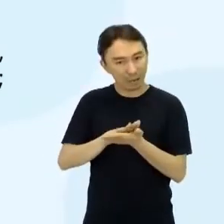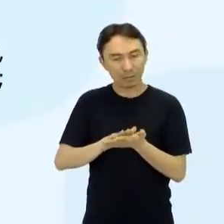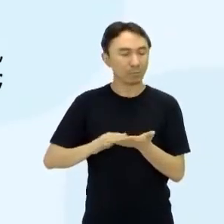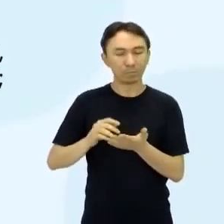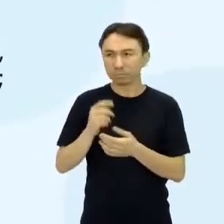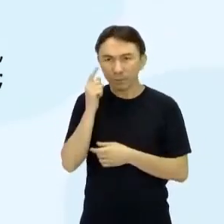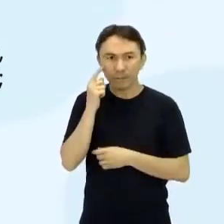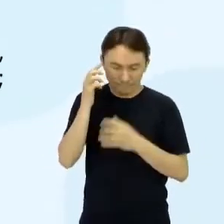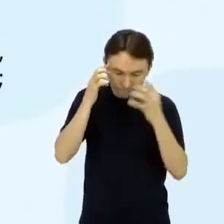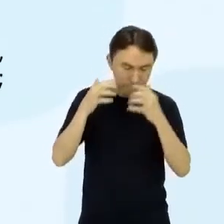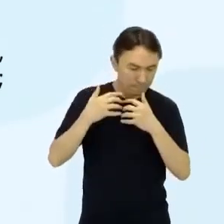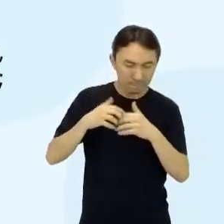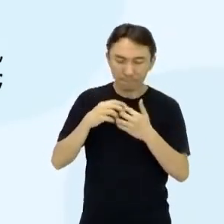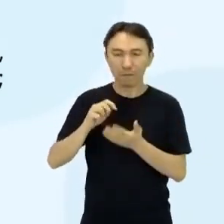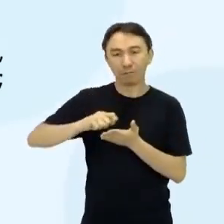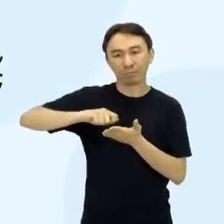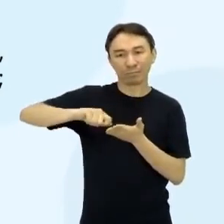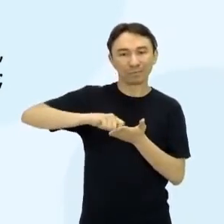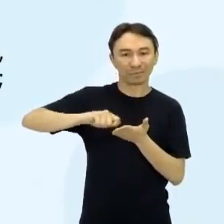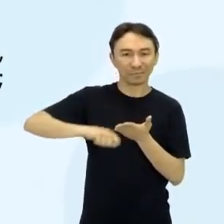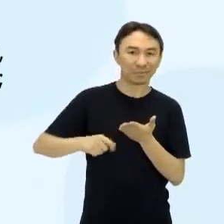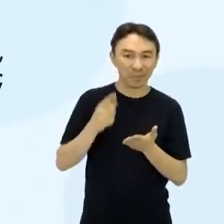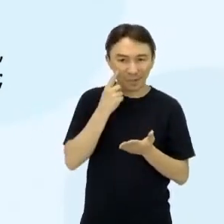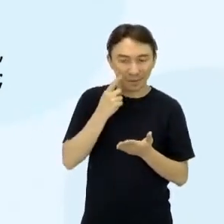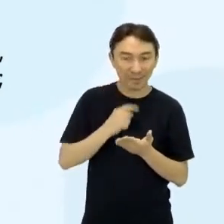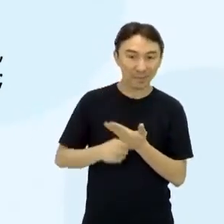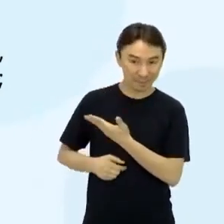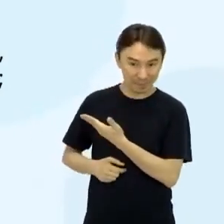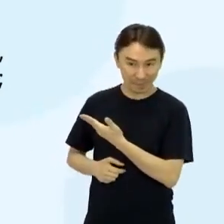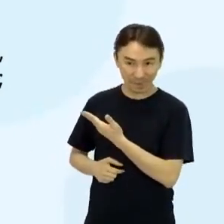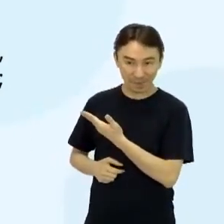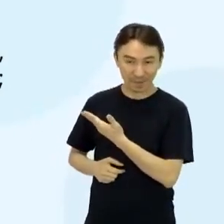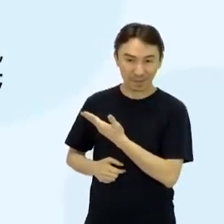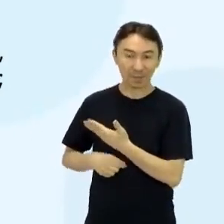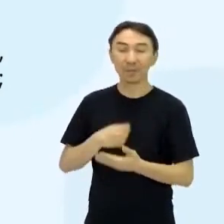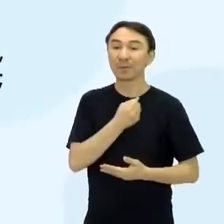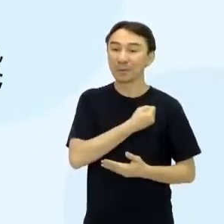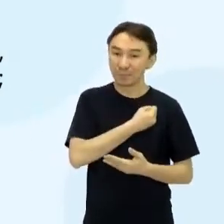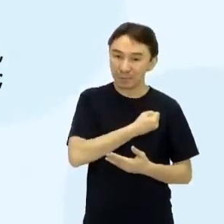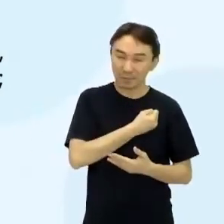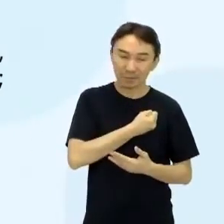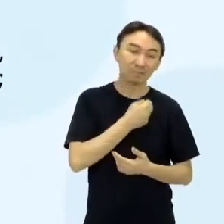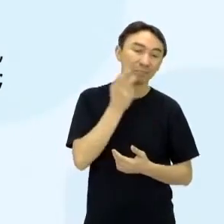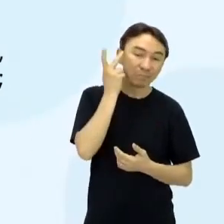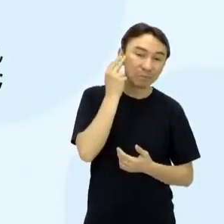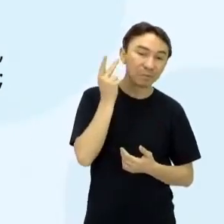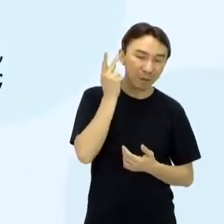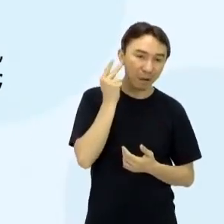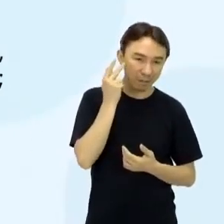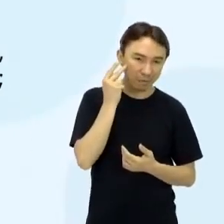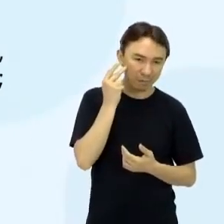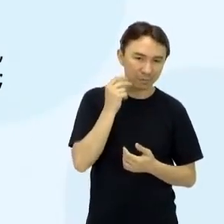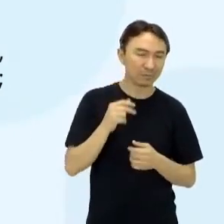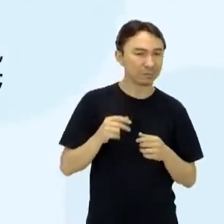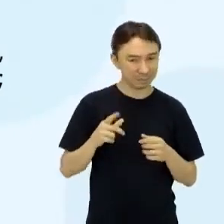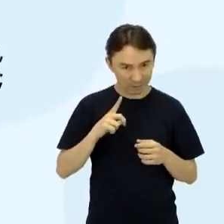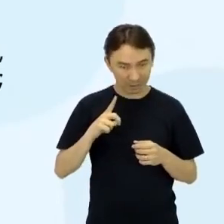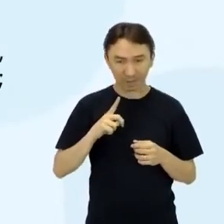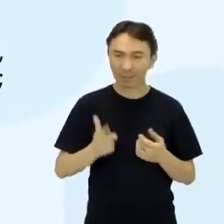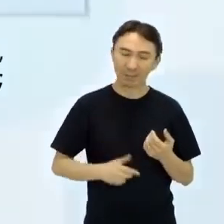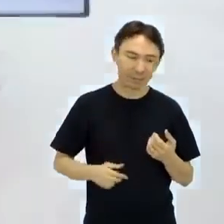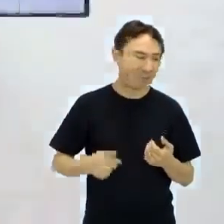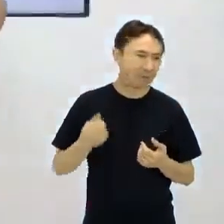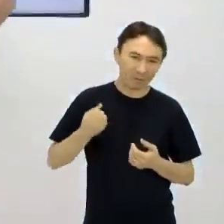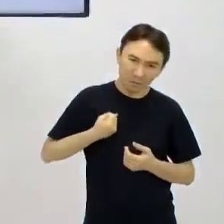circular esse número natural aqui, só para indicar que a gente não vai estar trabalhando com número quebrado, né? A gente vai estar trabalhando sempre com números inteiros e